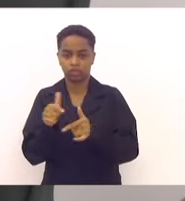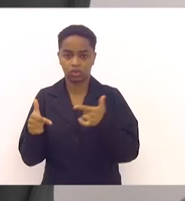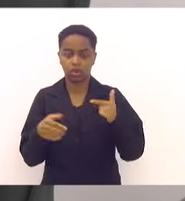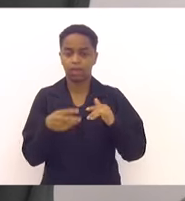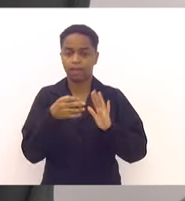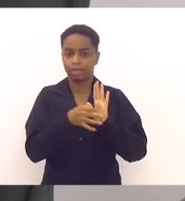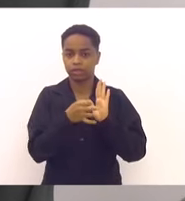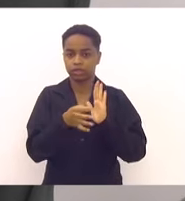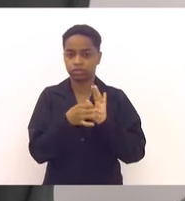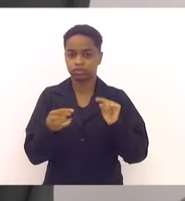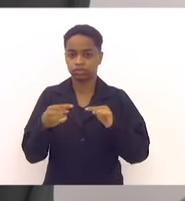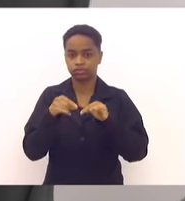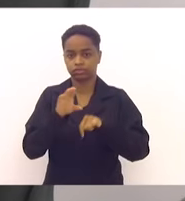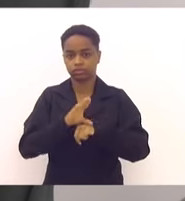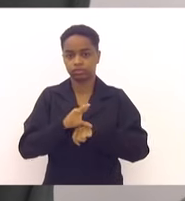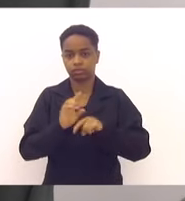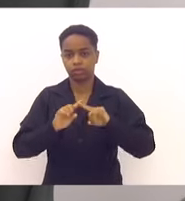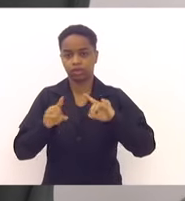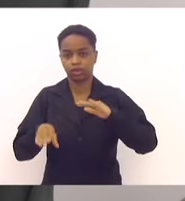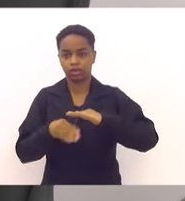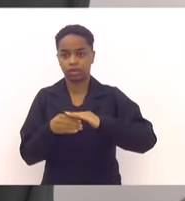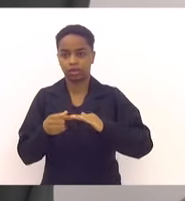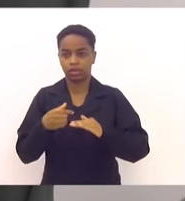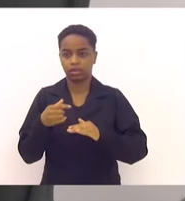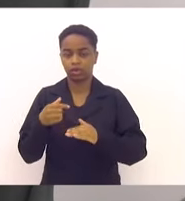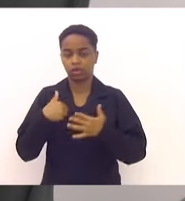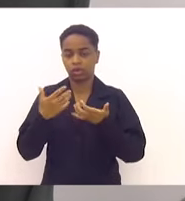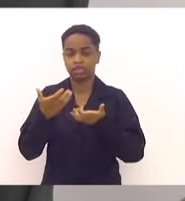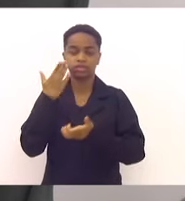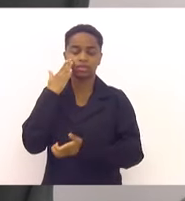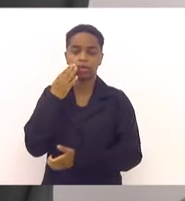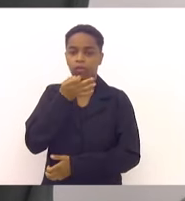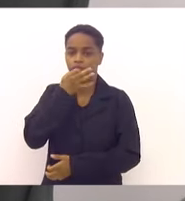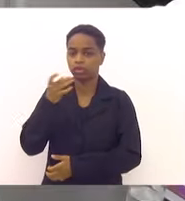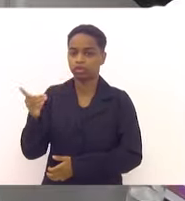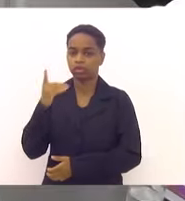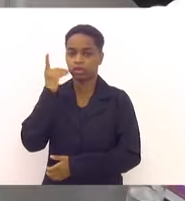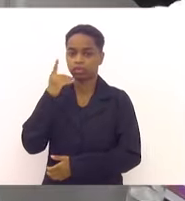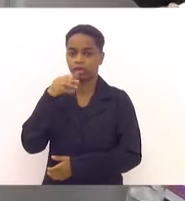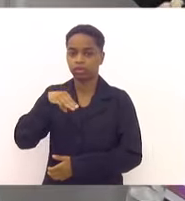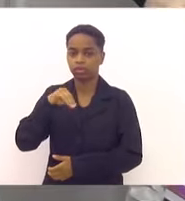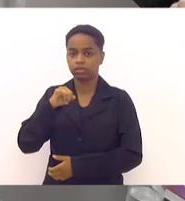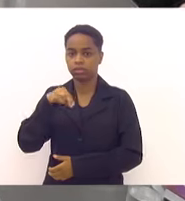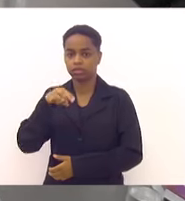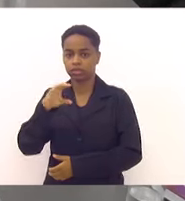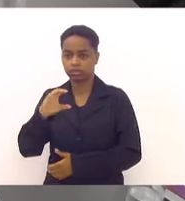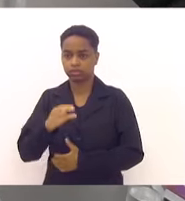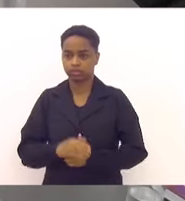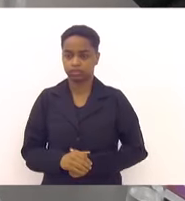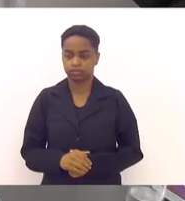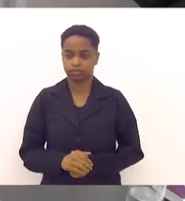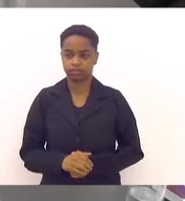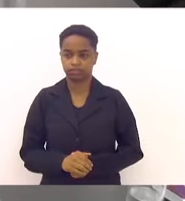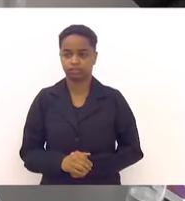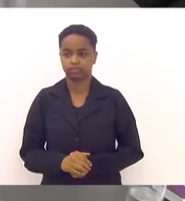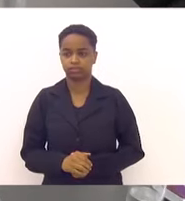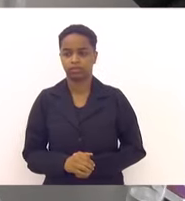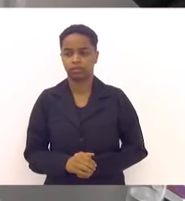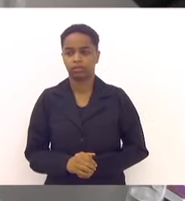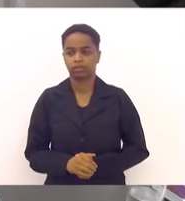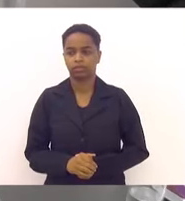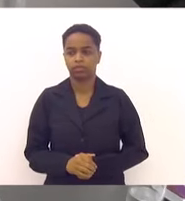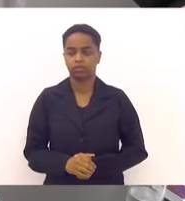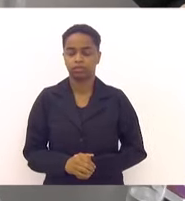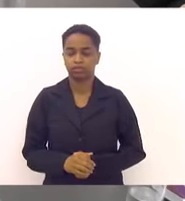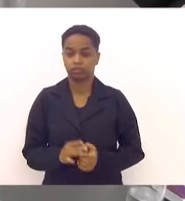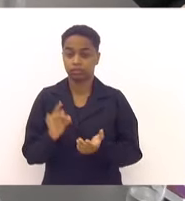emendas, mas queria ouvir o deputado Mink a respeito da matéria em discussão. Na verdade,